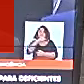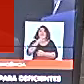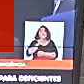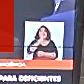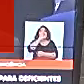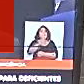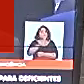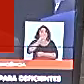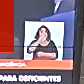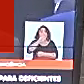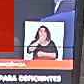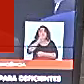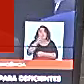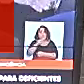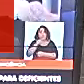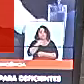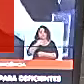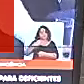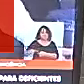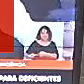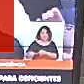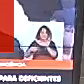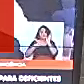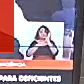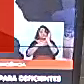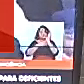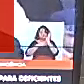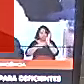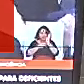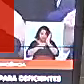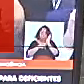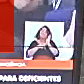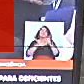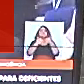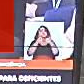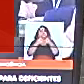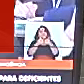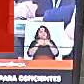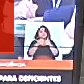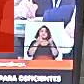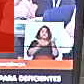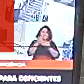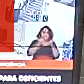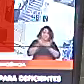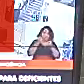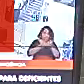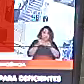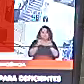de Passageiros do Estado de Minas Gerais, Sindipasta. Com a palavra, Zaira.